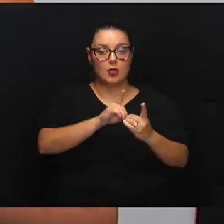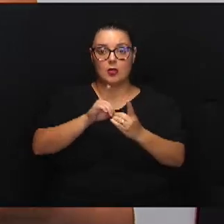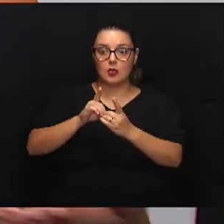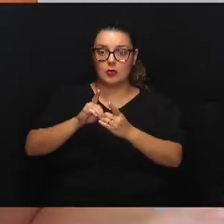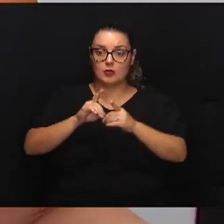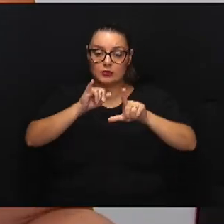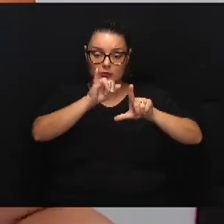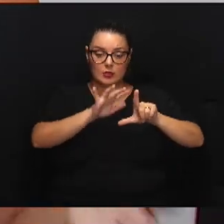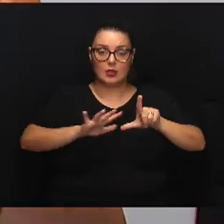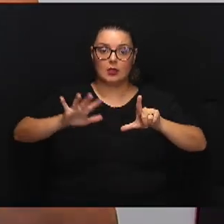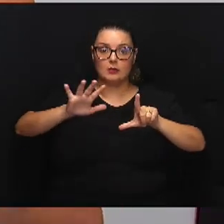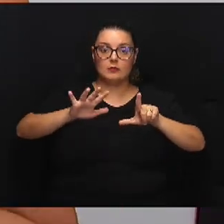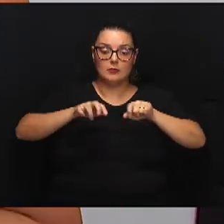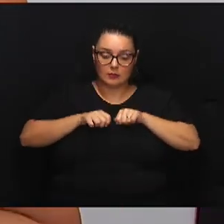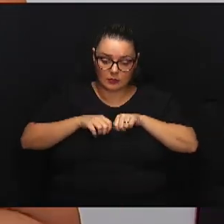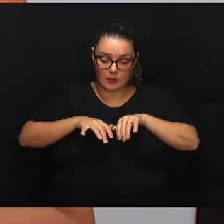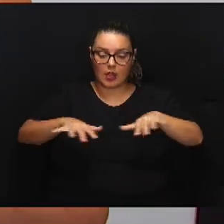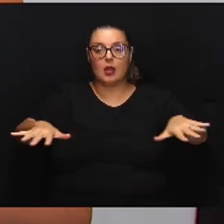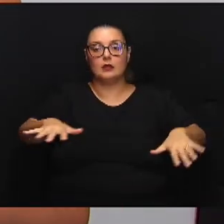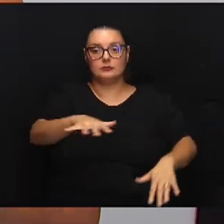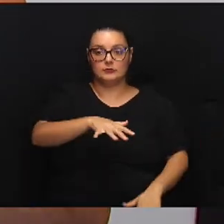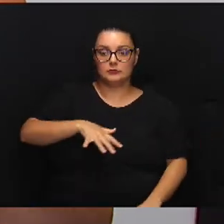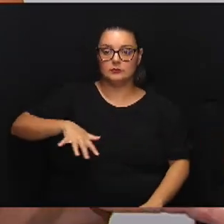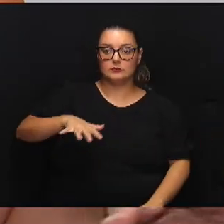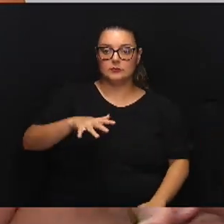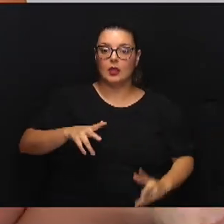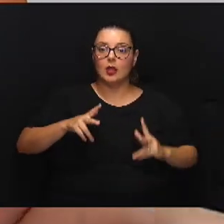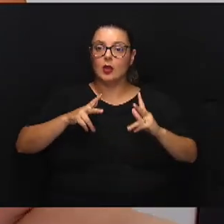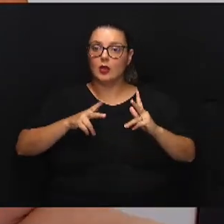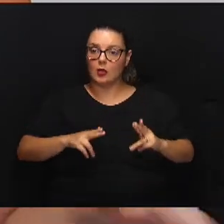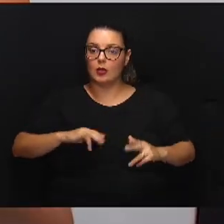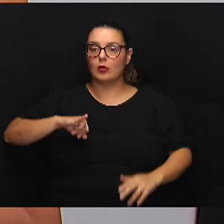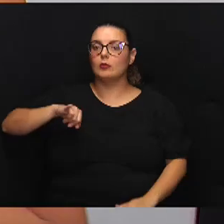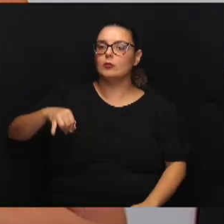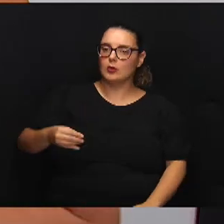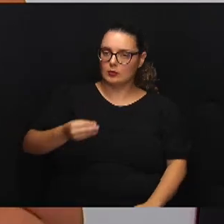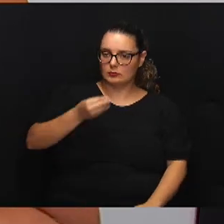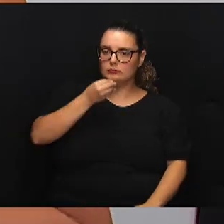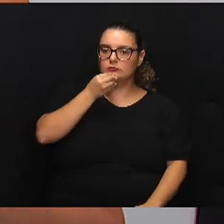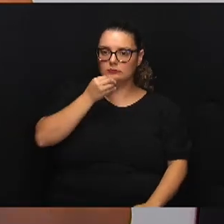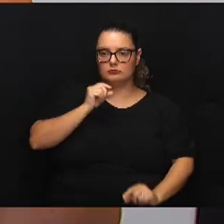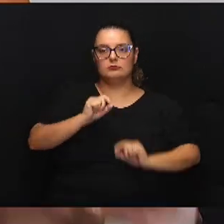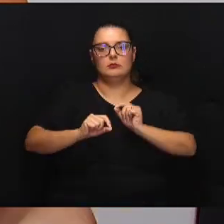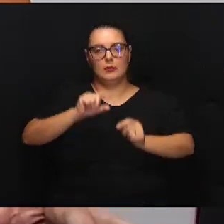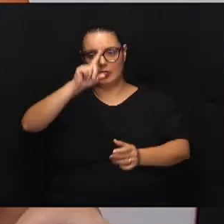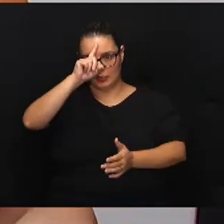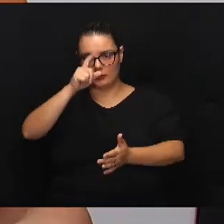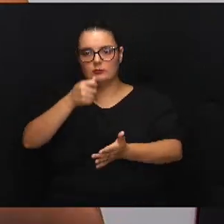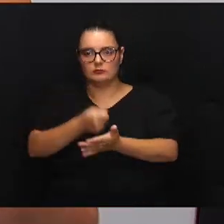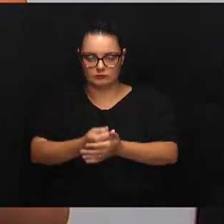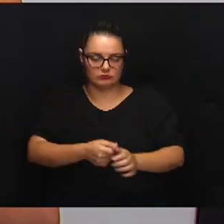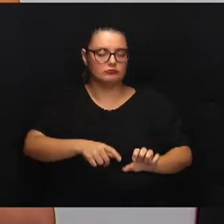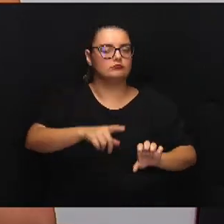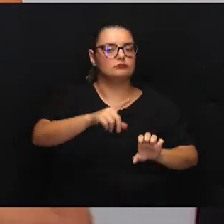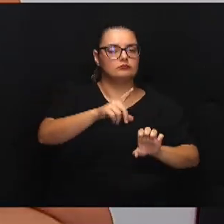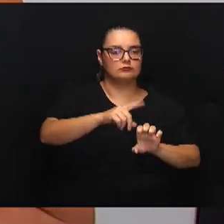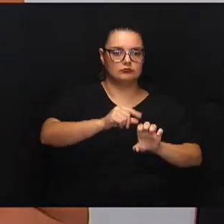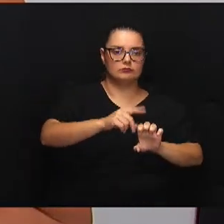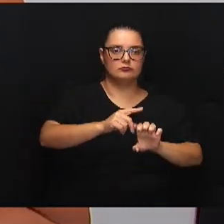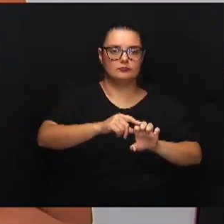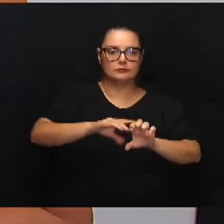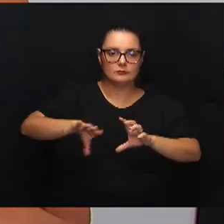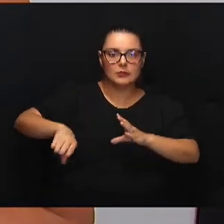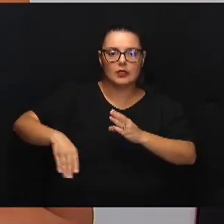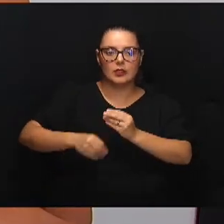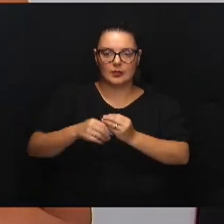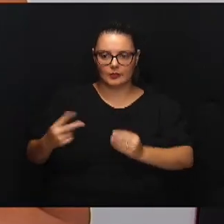imagem e a expansão desse mercado como oportunidades para quem decide empreender e agregar